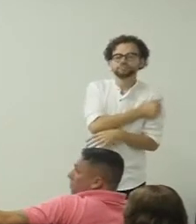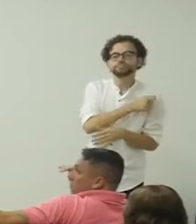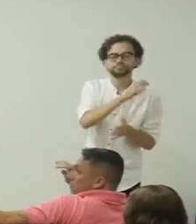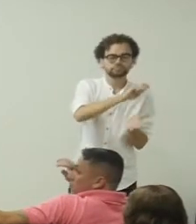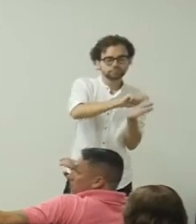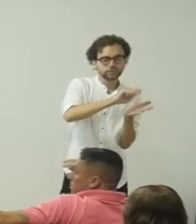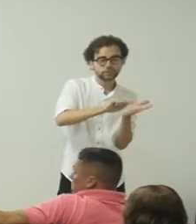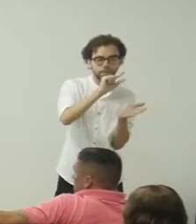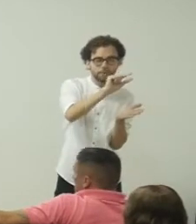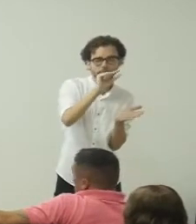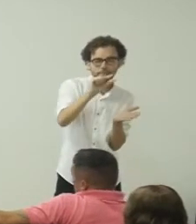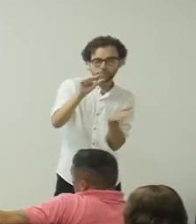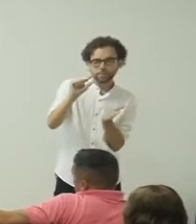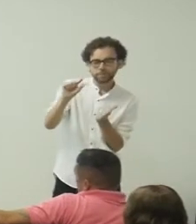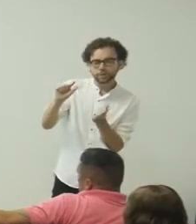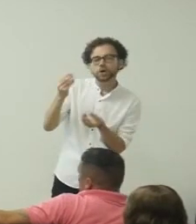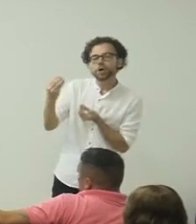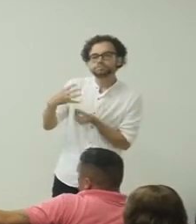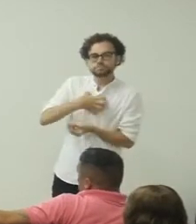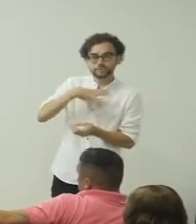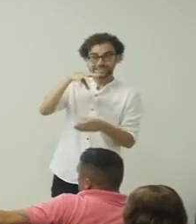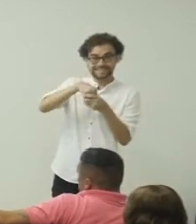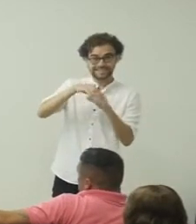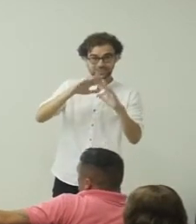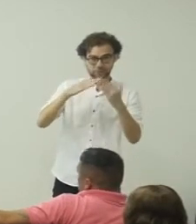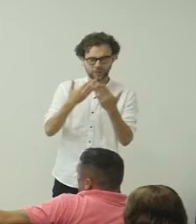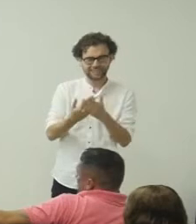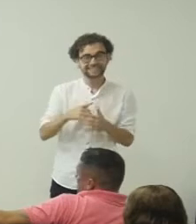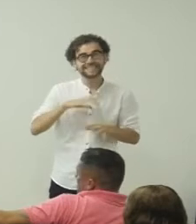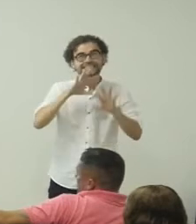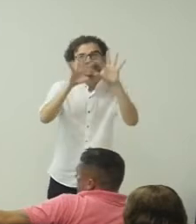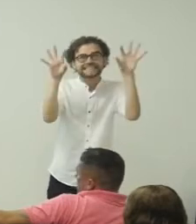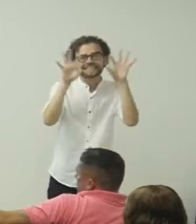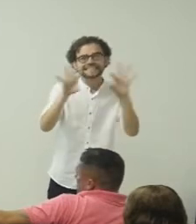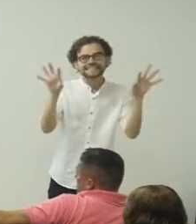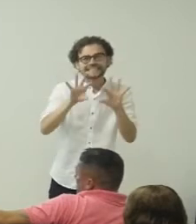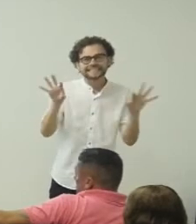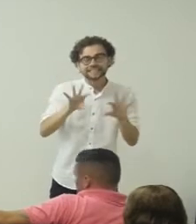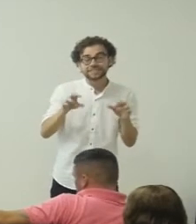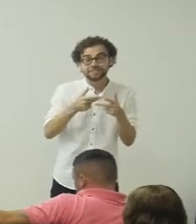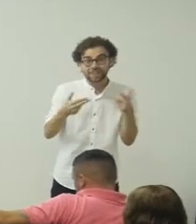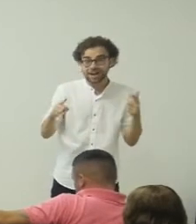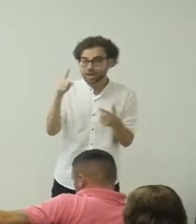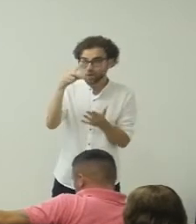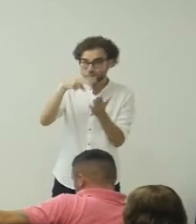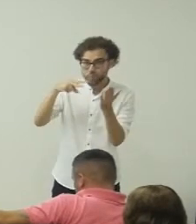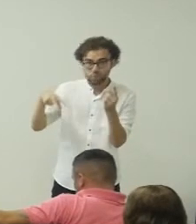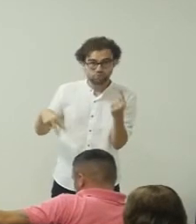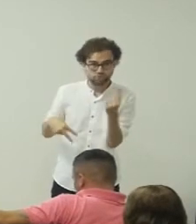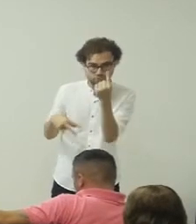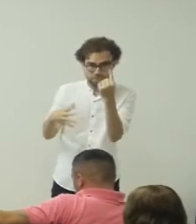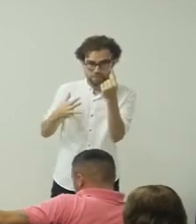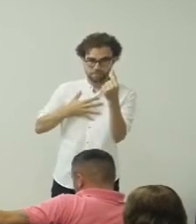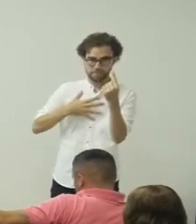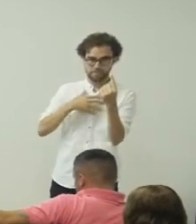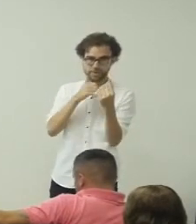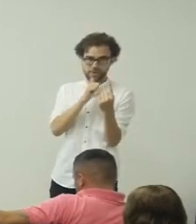que elas passavam dentro da escola. Tem vários relatos, vários. Mas eu vou ler um aqui para vocês de uma aluna